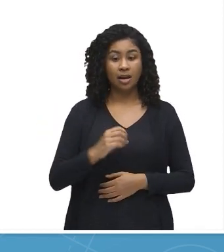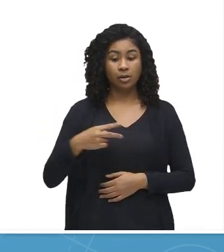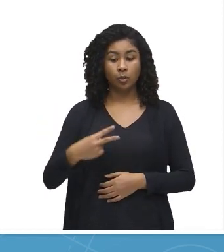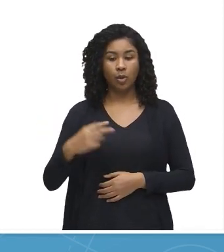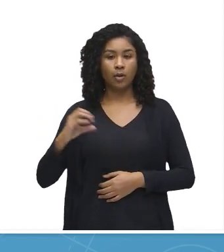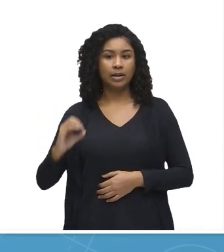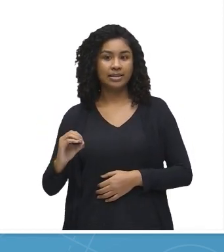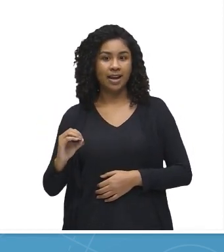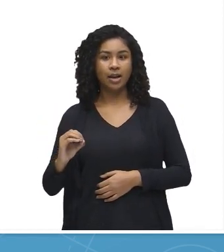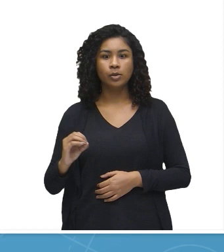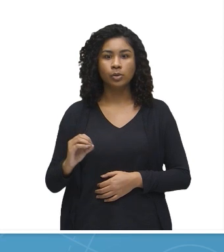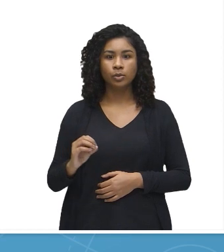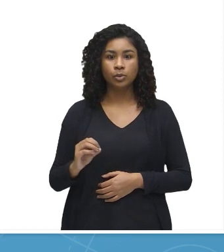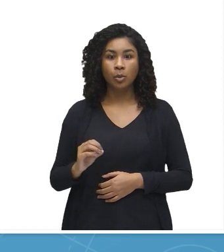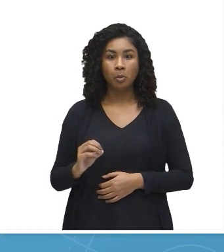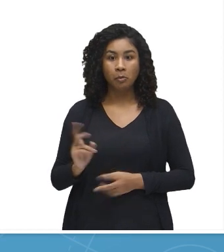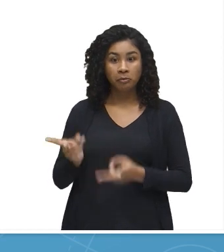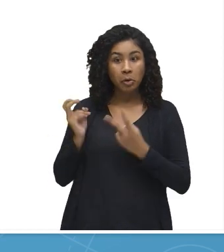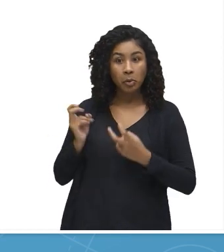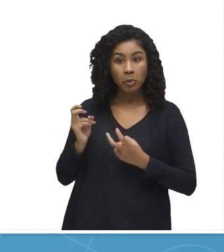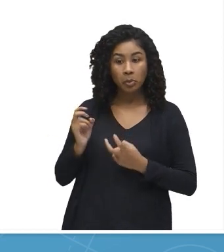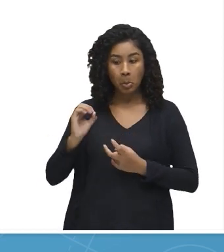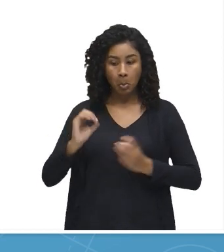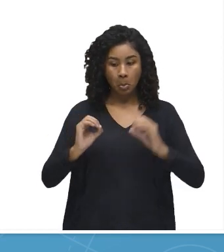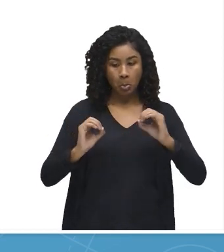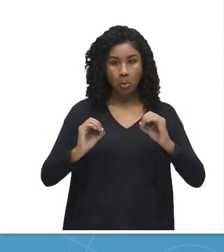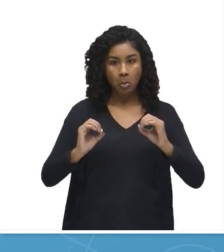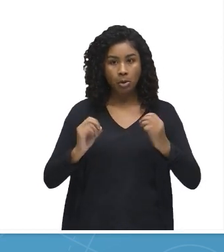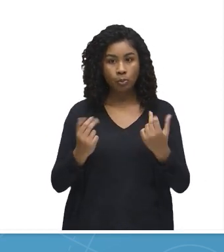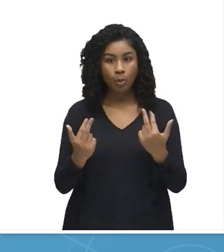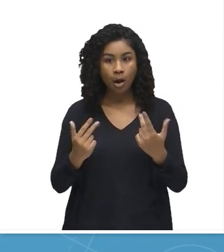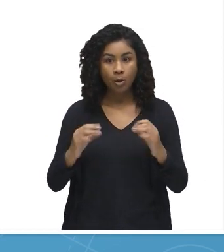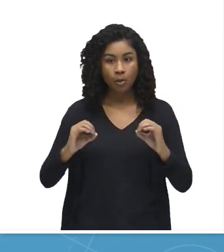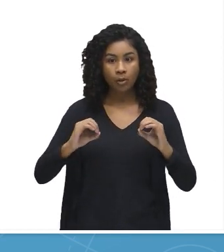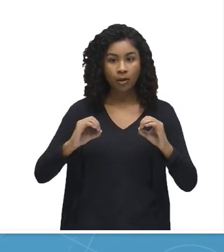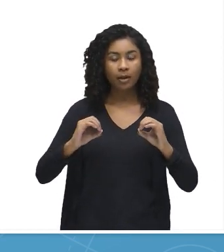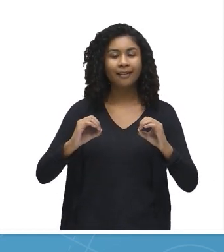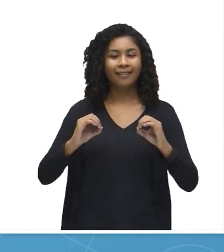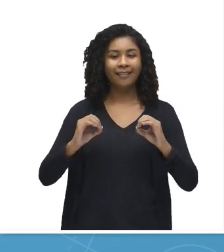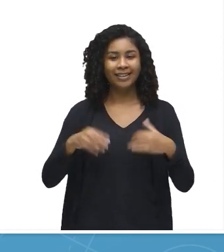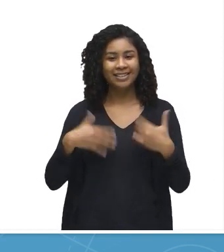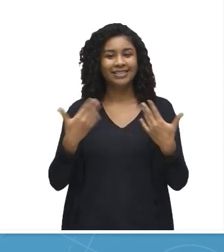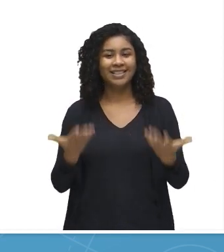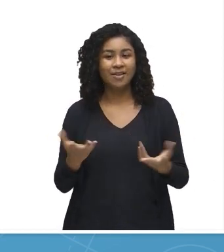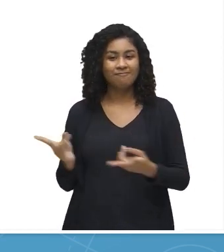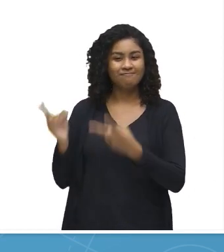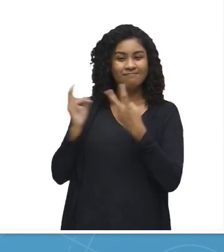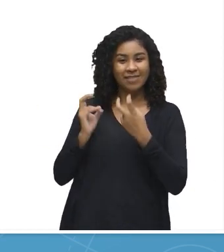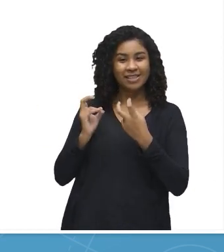igual a 0. Opa, 0 igual a 0? Com certeza. Então, eu já sei